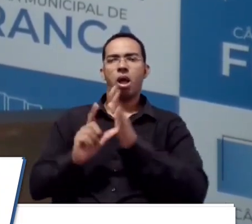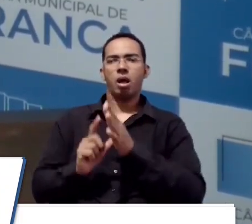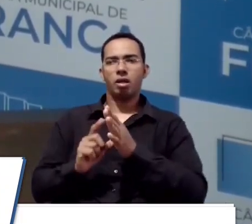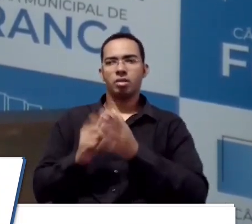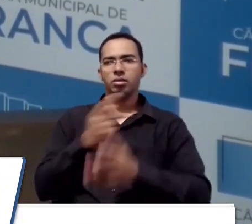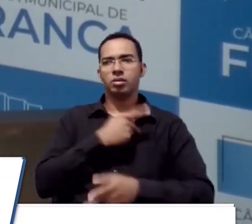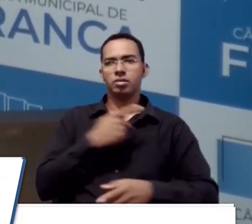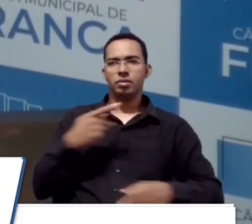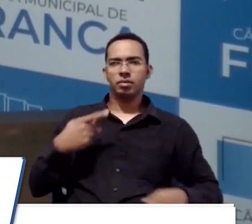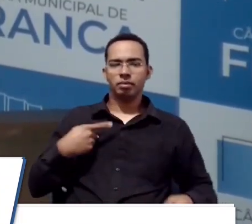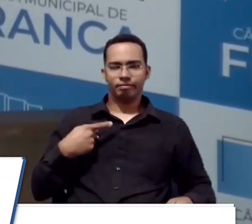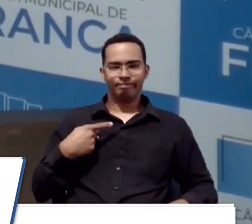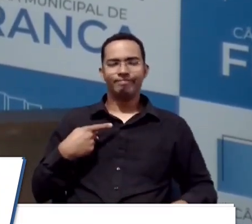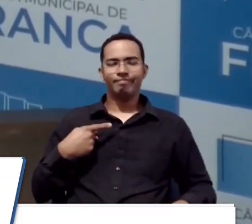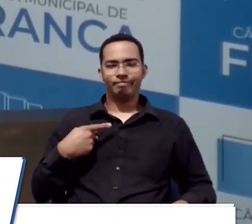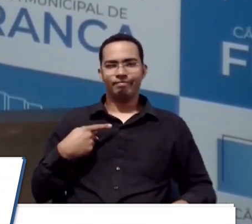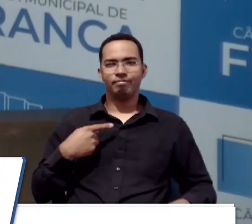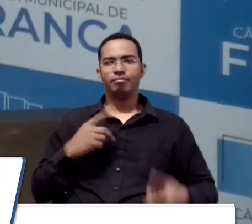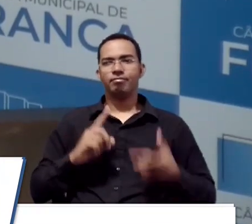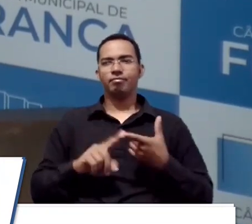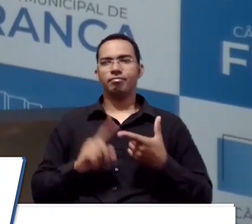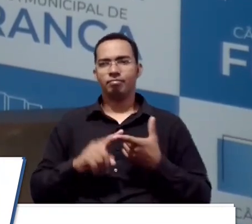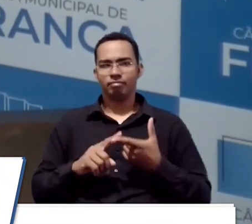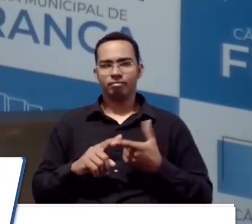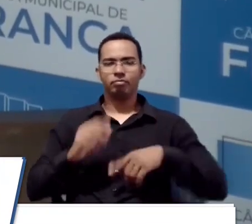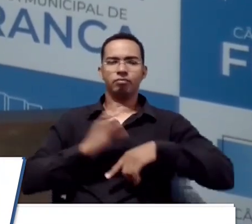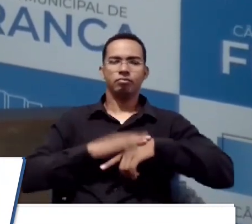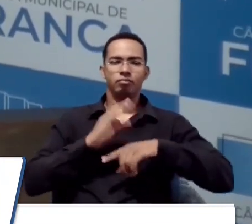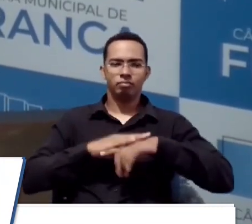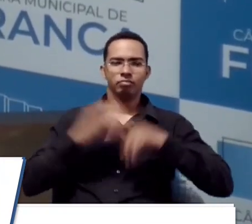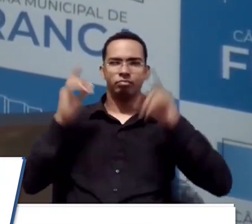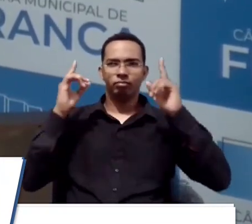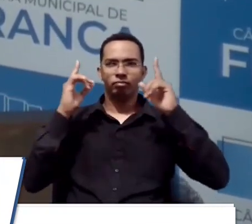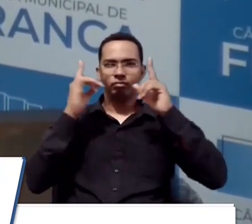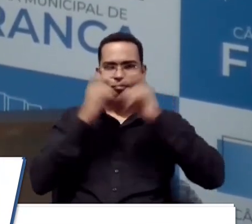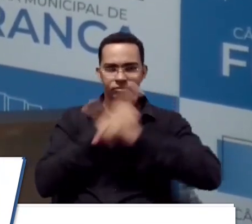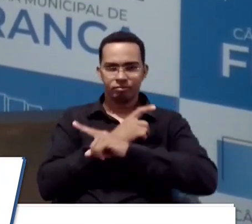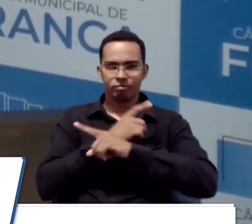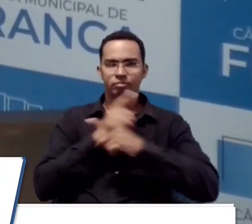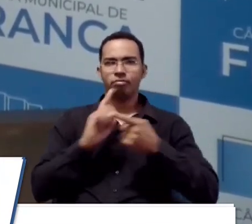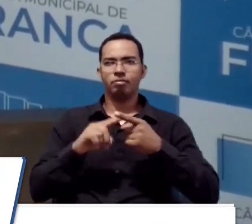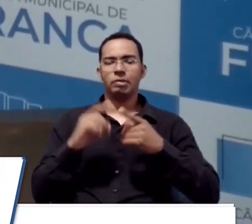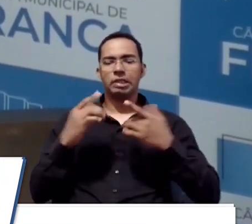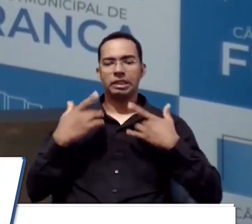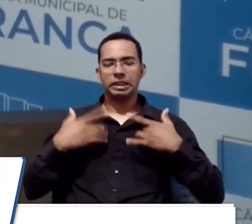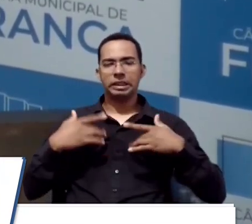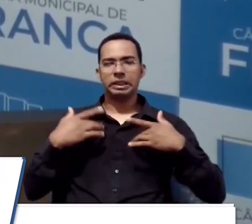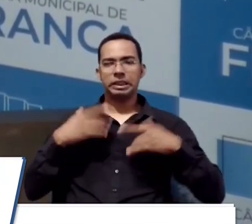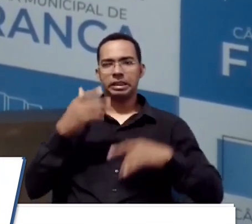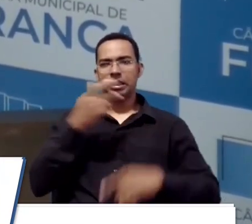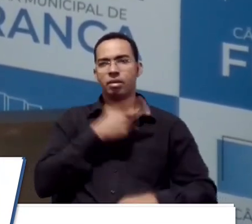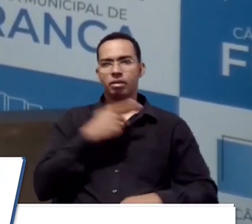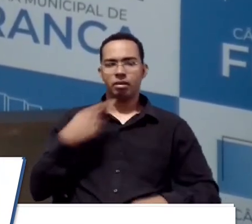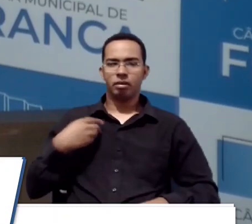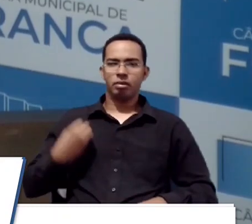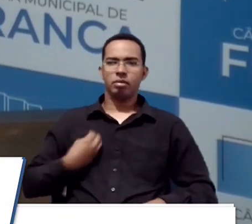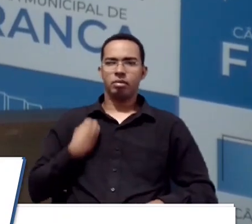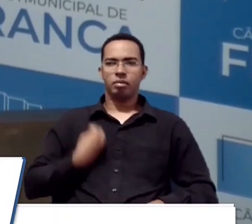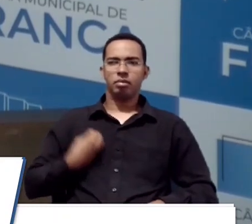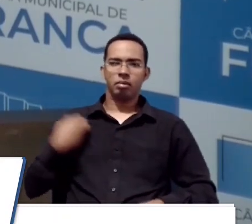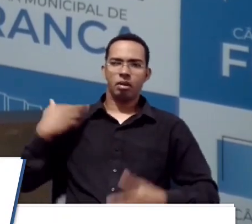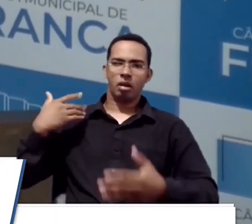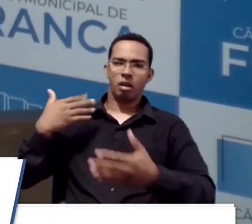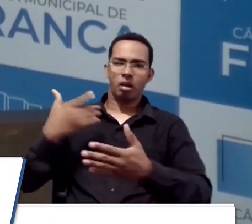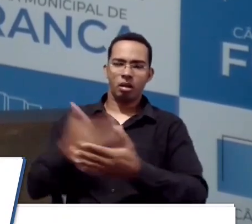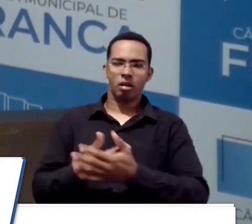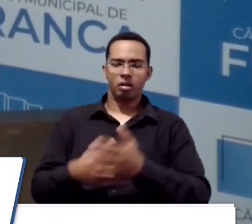pastora. Mesmo em meio a situações difíceis e delicadas que a pastora viveu em sua trajetória até